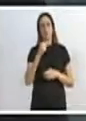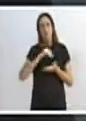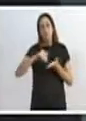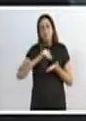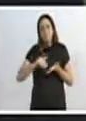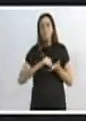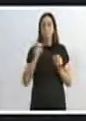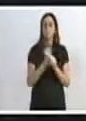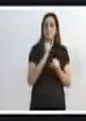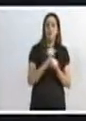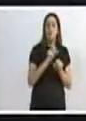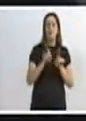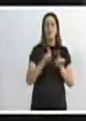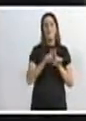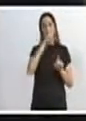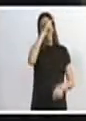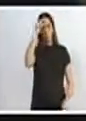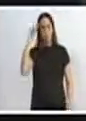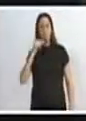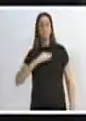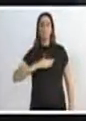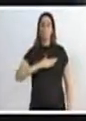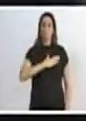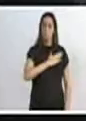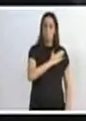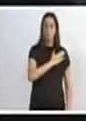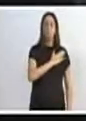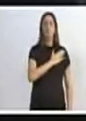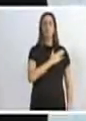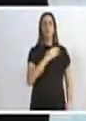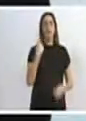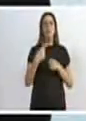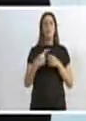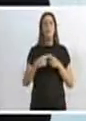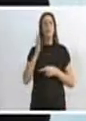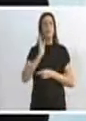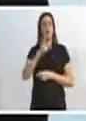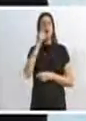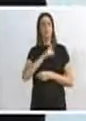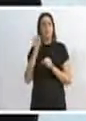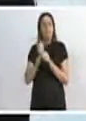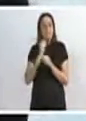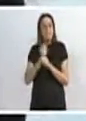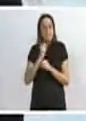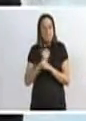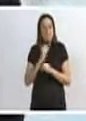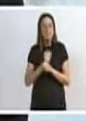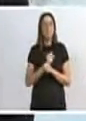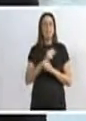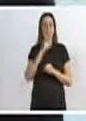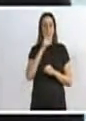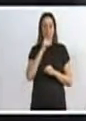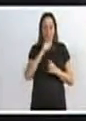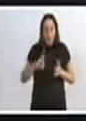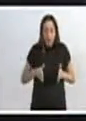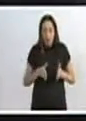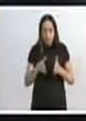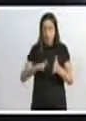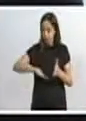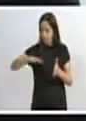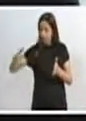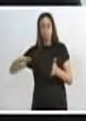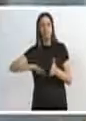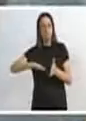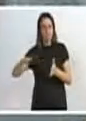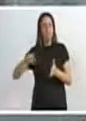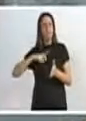prefeitura, o prefeito Napoleão Bernardes, que com o fim da primeira parte das obras de revitalização da margem esquerda e com